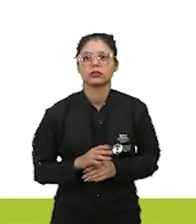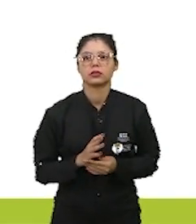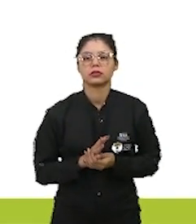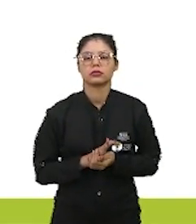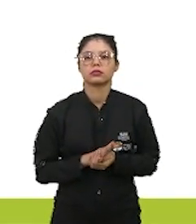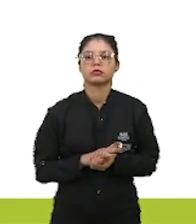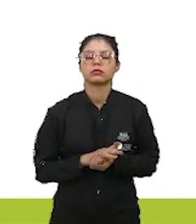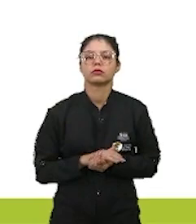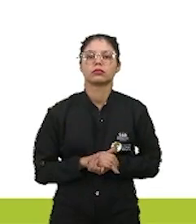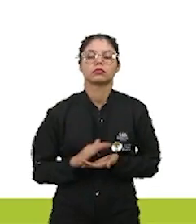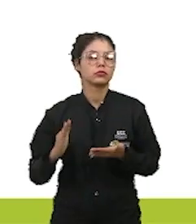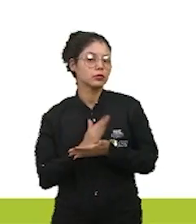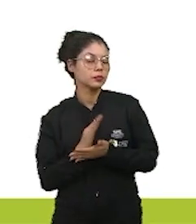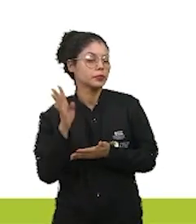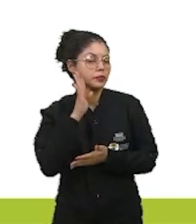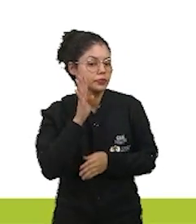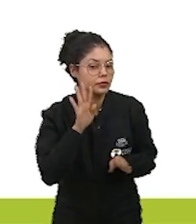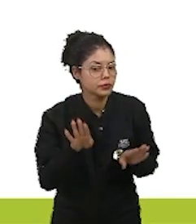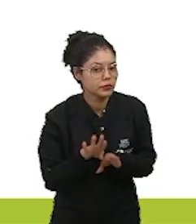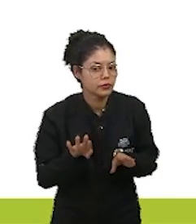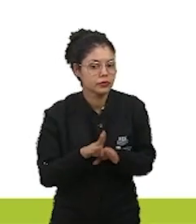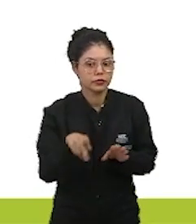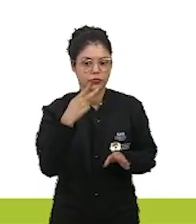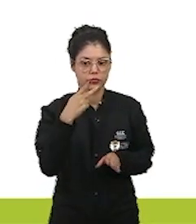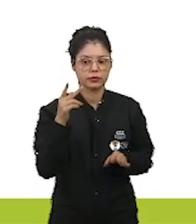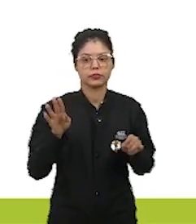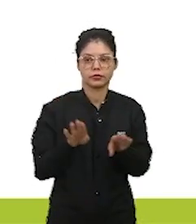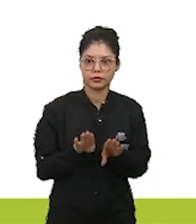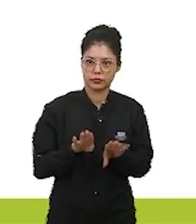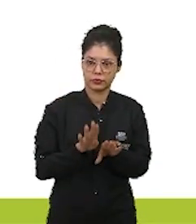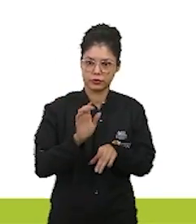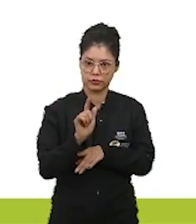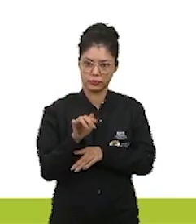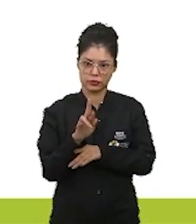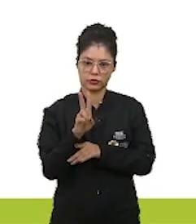Tá? Algo interessante também, quando se fala de aquífero,